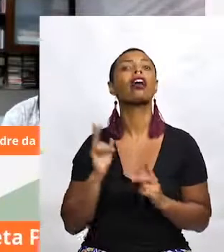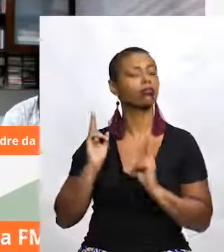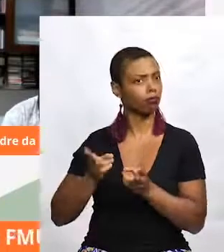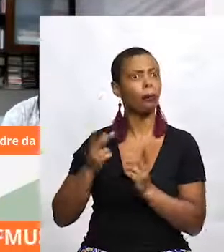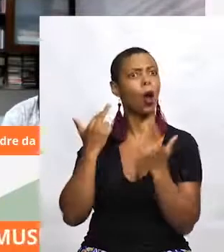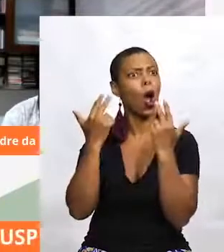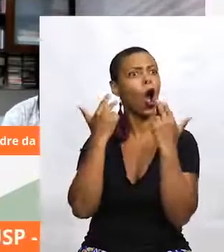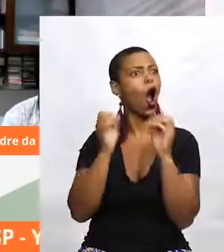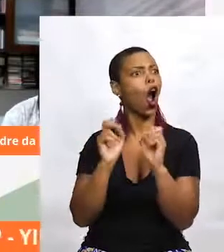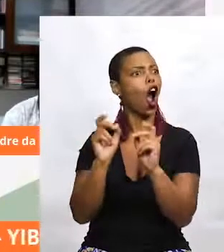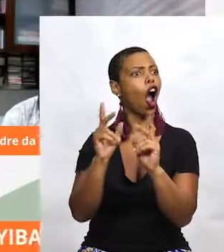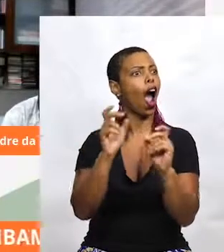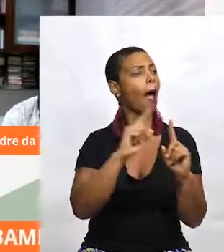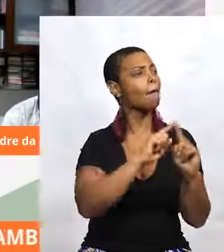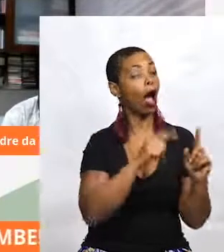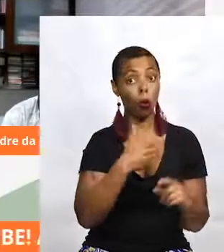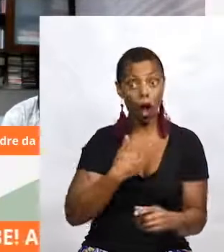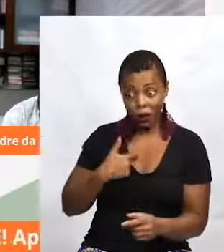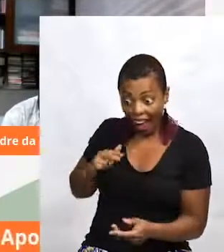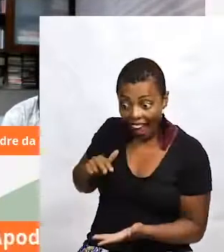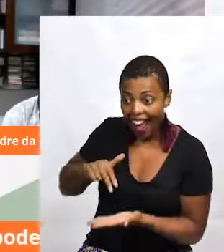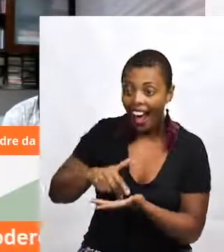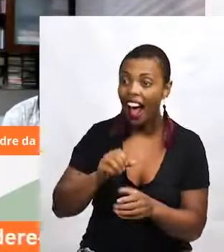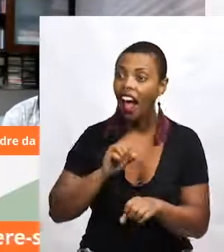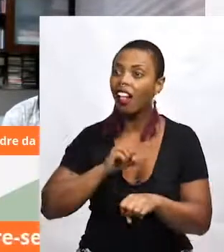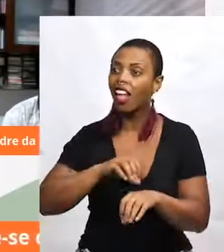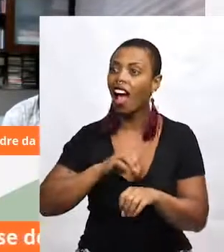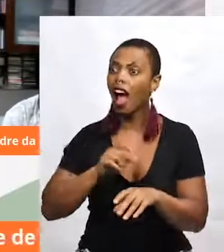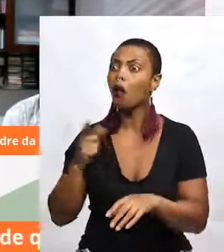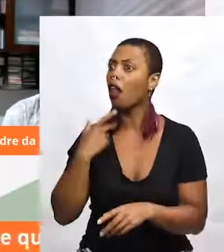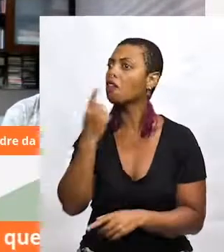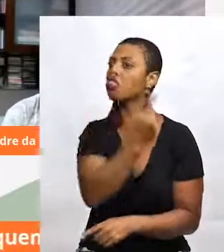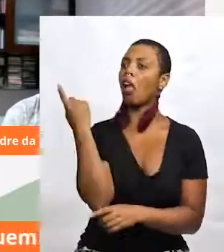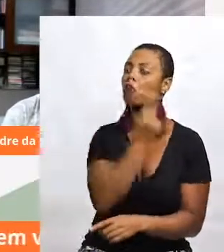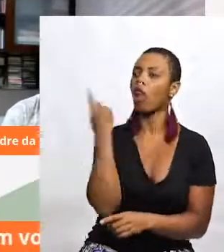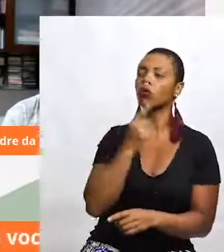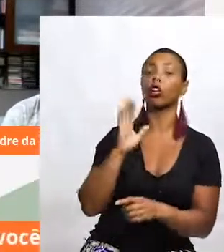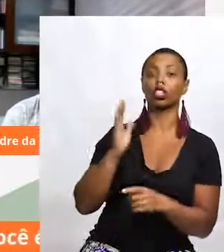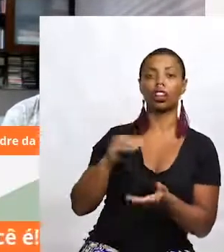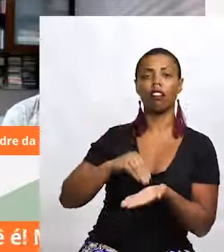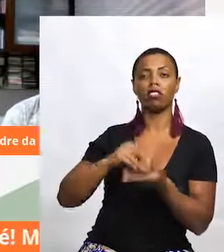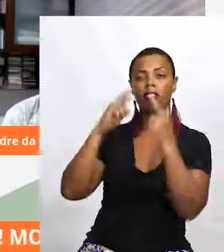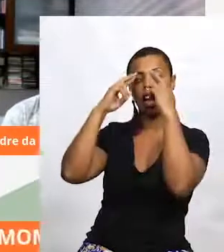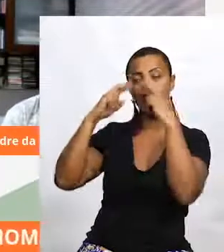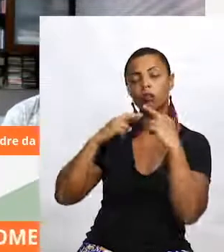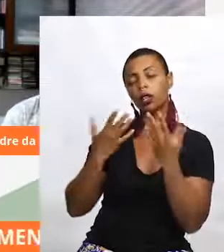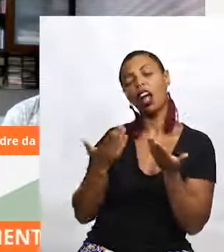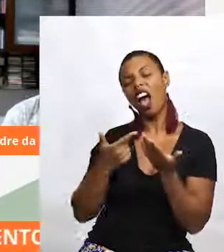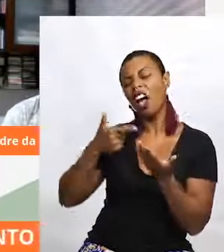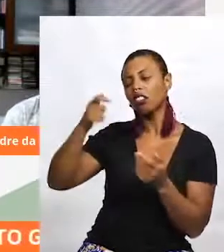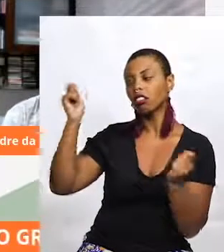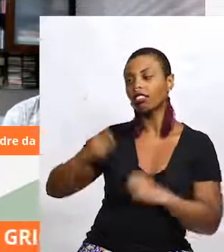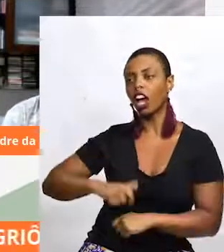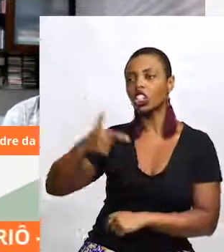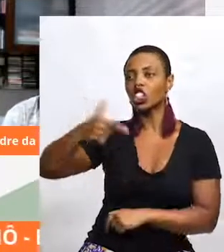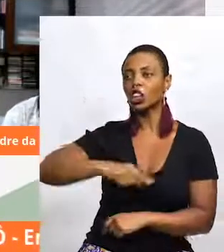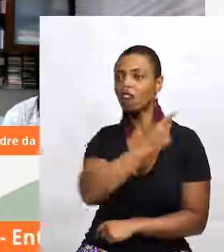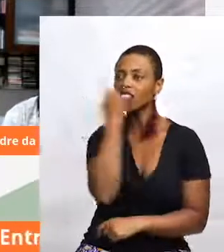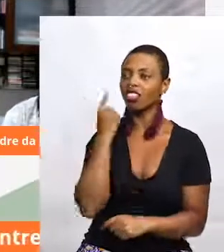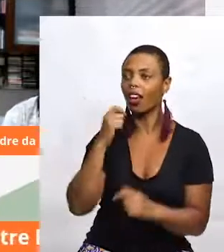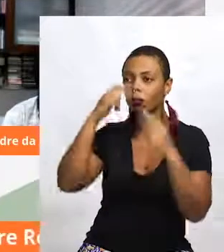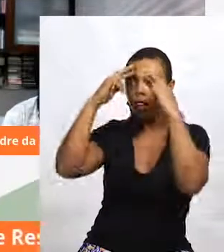vê todo no direito de dizer não, que afinal de contas eu já fui desrespeitado uma vez, por que eu não posso ser desrespeitada novamente? Quer